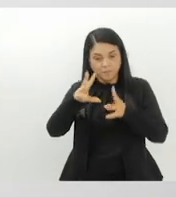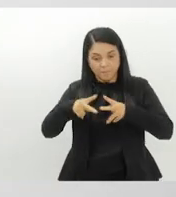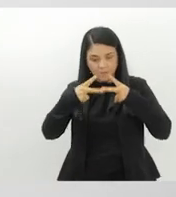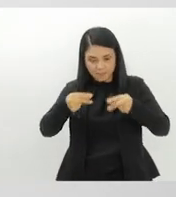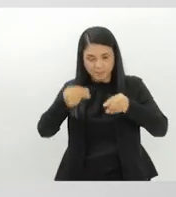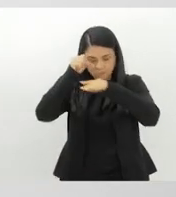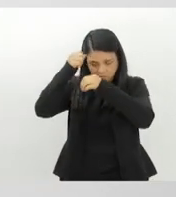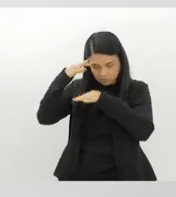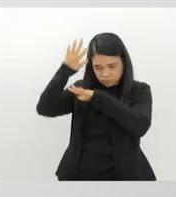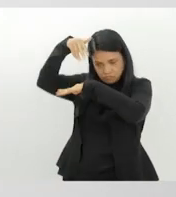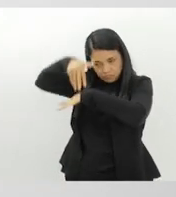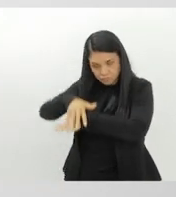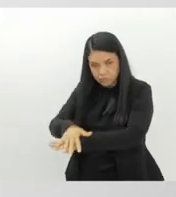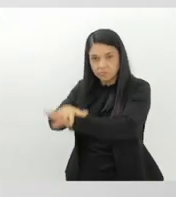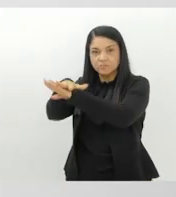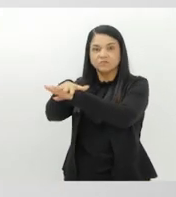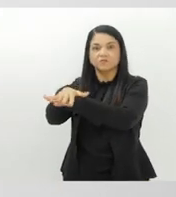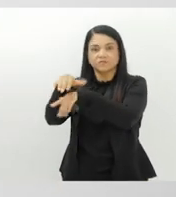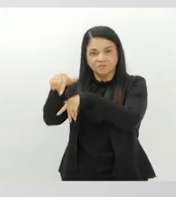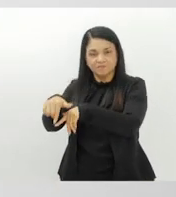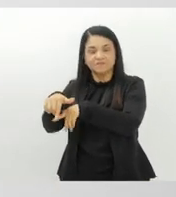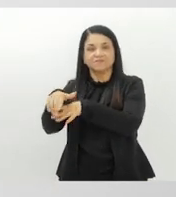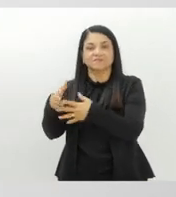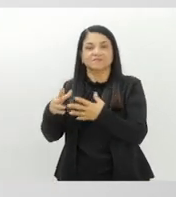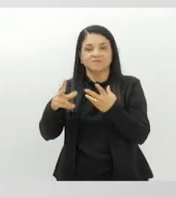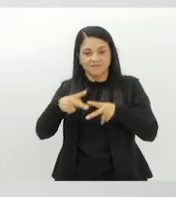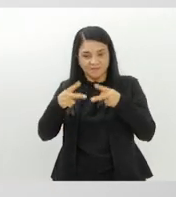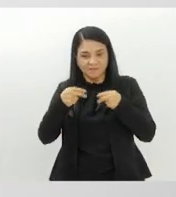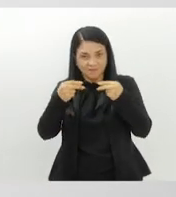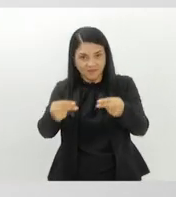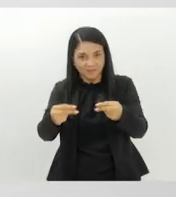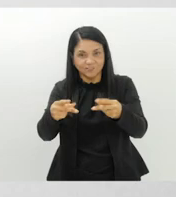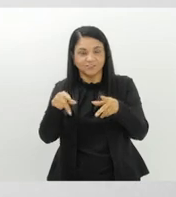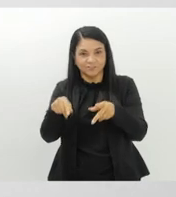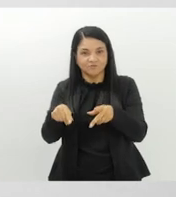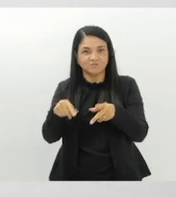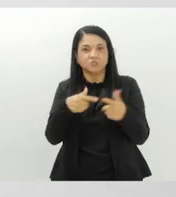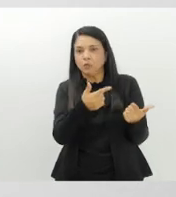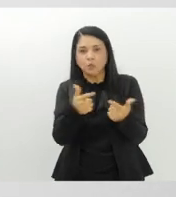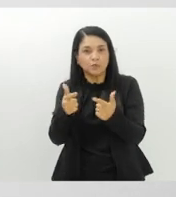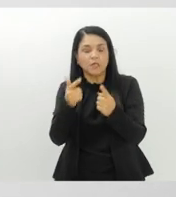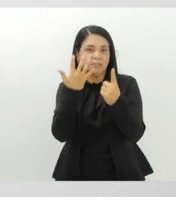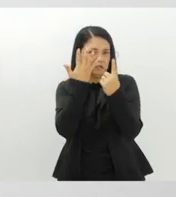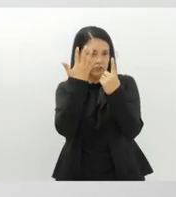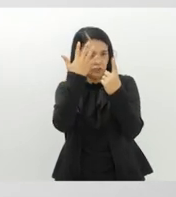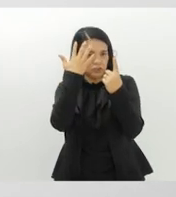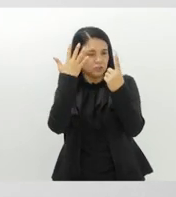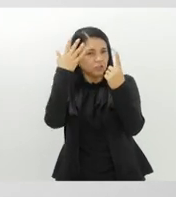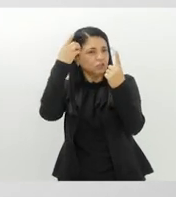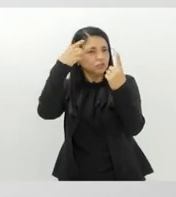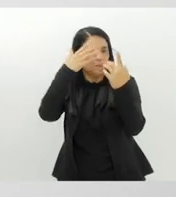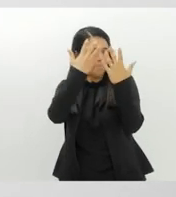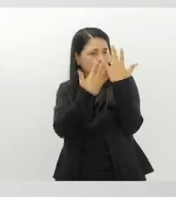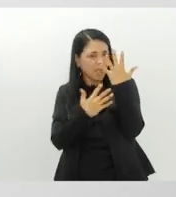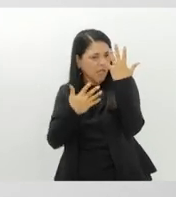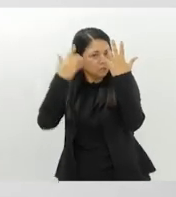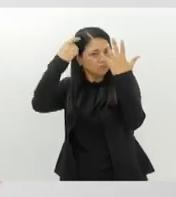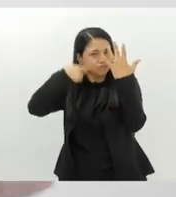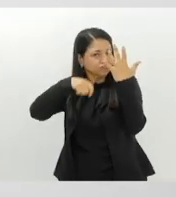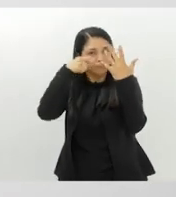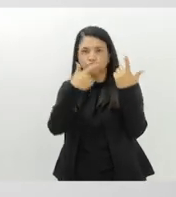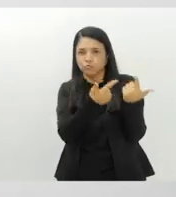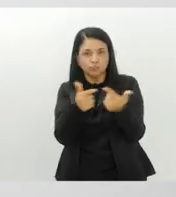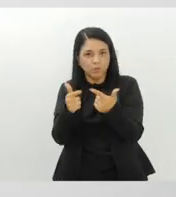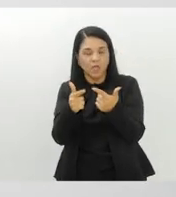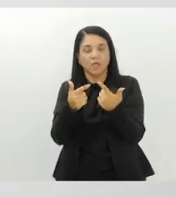prática sustentável do balaio sustentável, que não leva espelhos e outros produtos